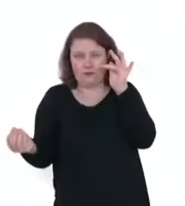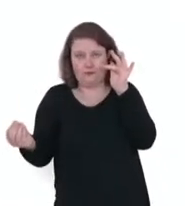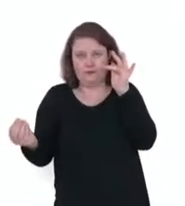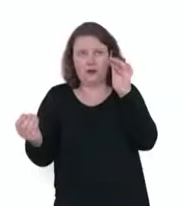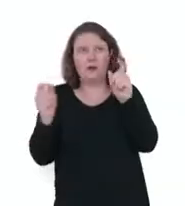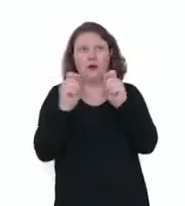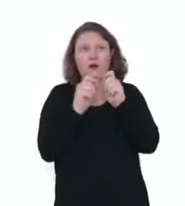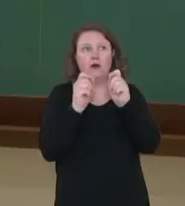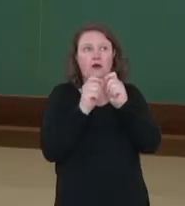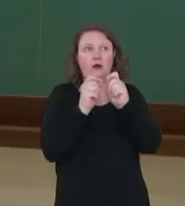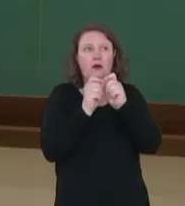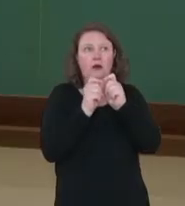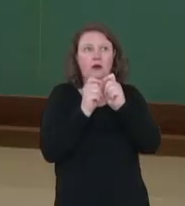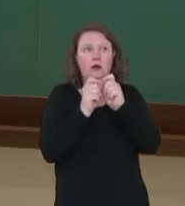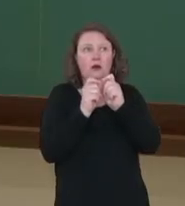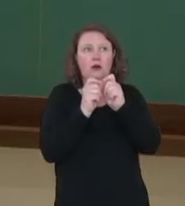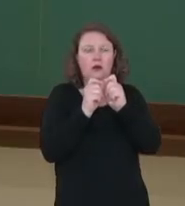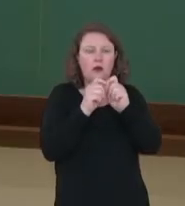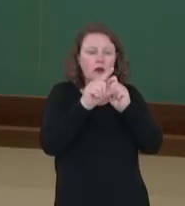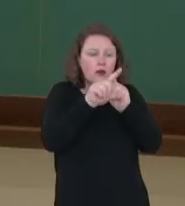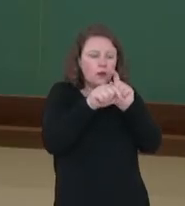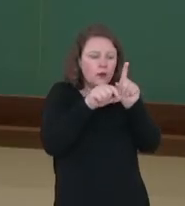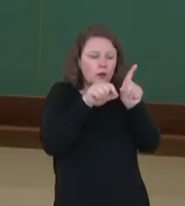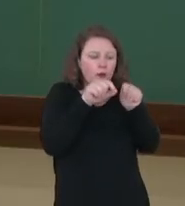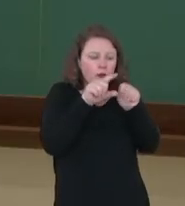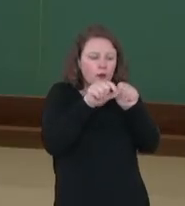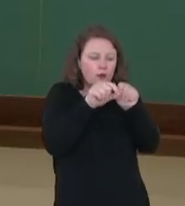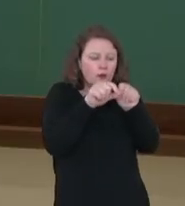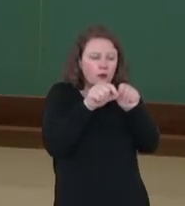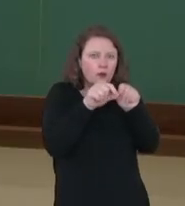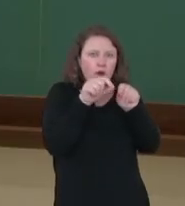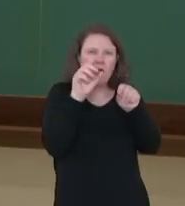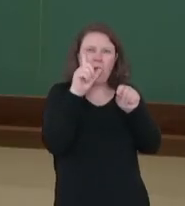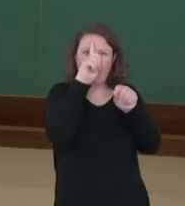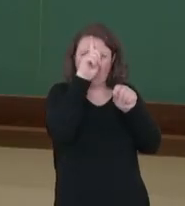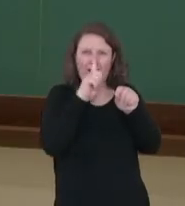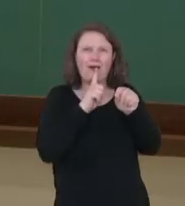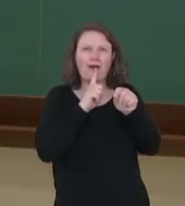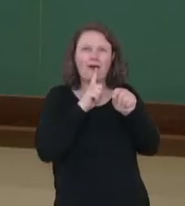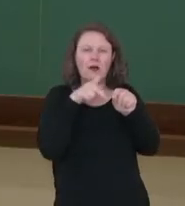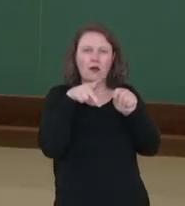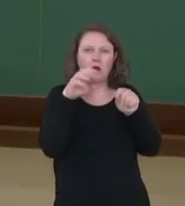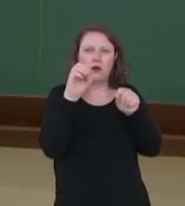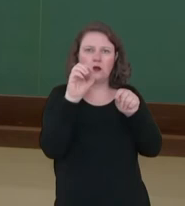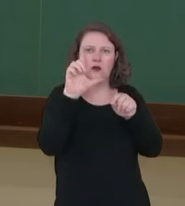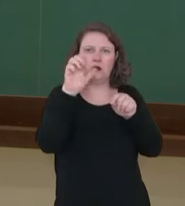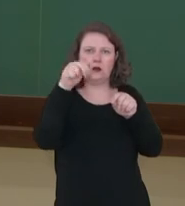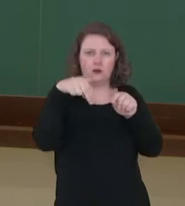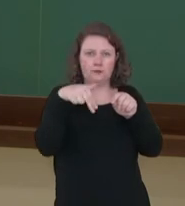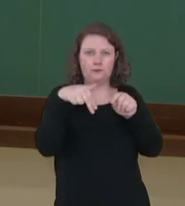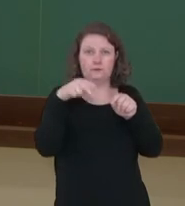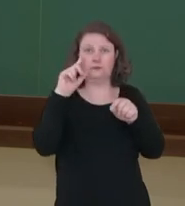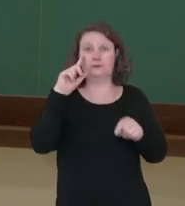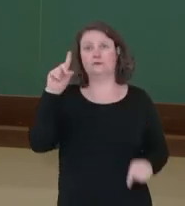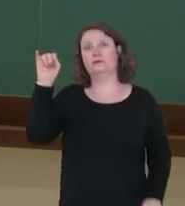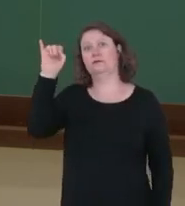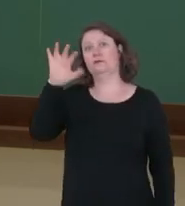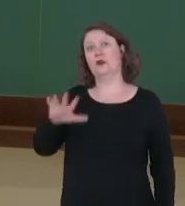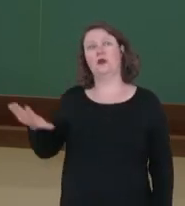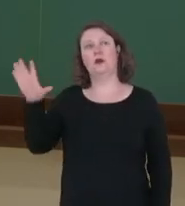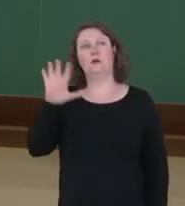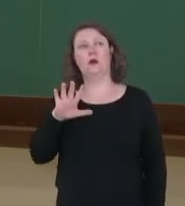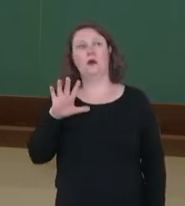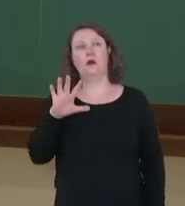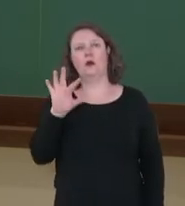fazer o quê? Ele vai coletar o pólen desta planta. Aqui, conforme a imagem, utilizando ali